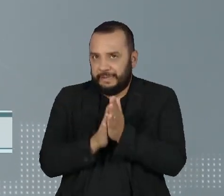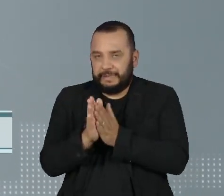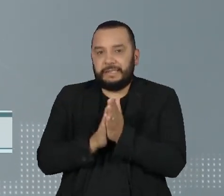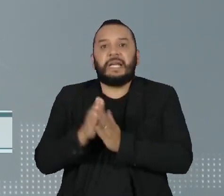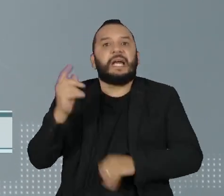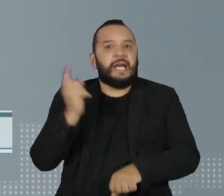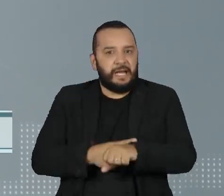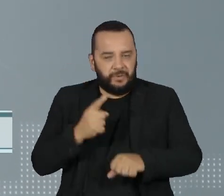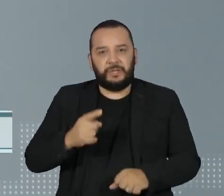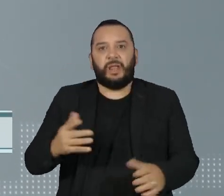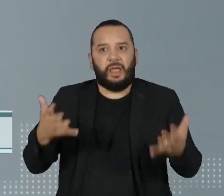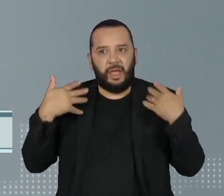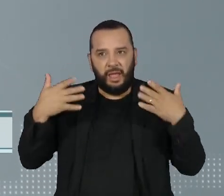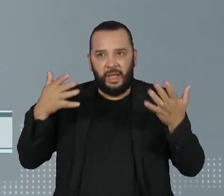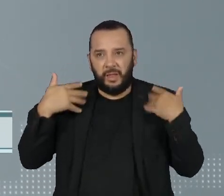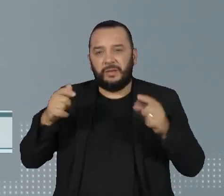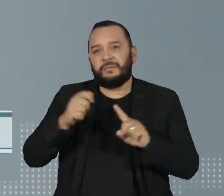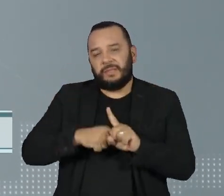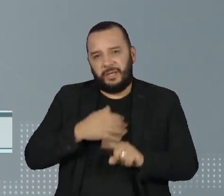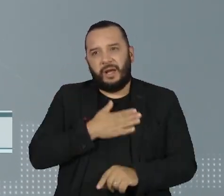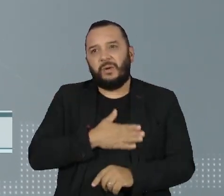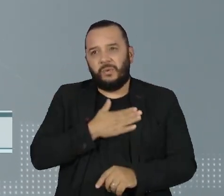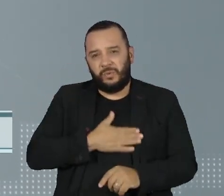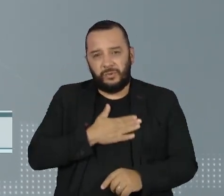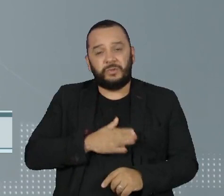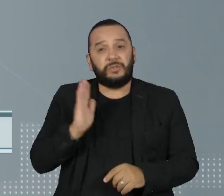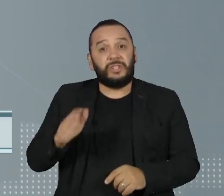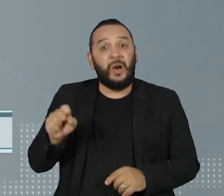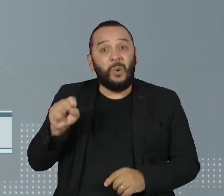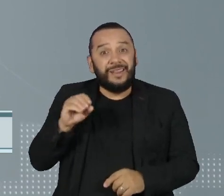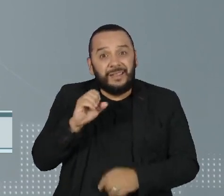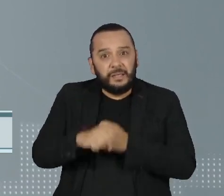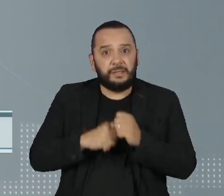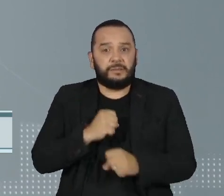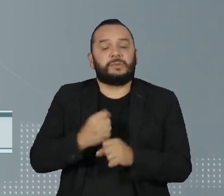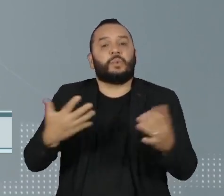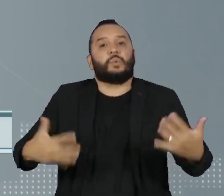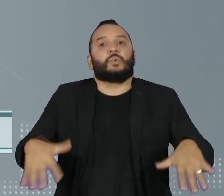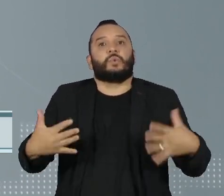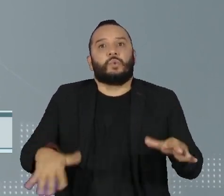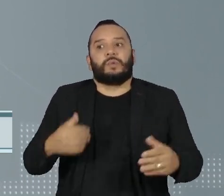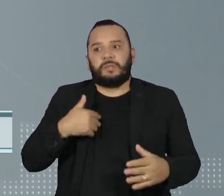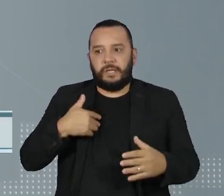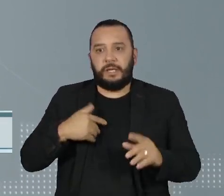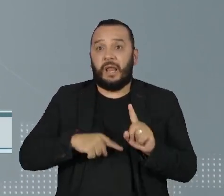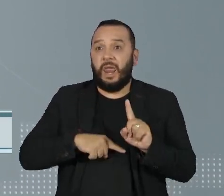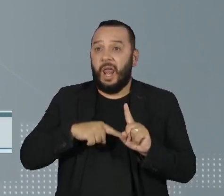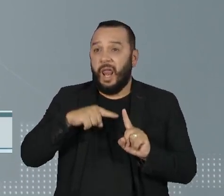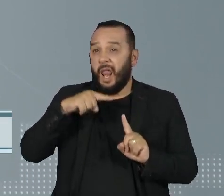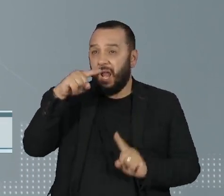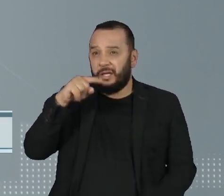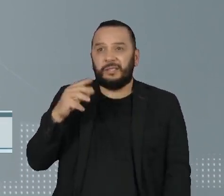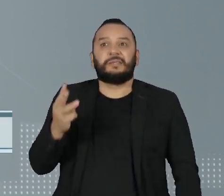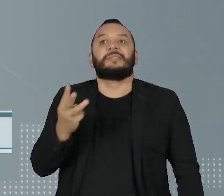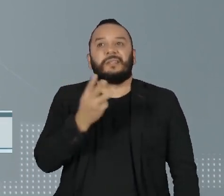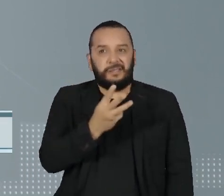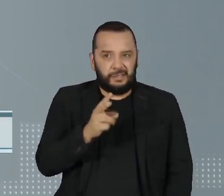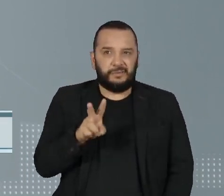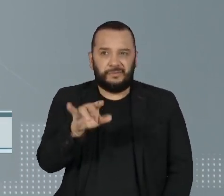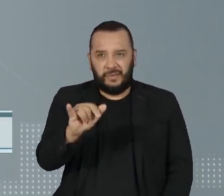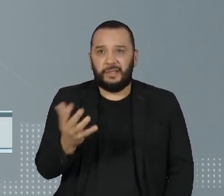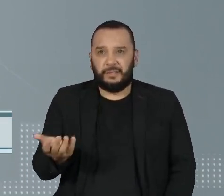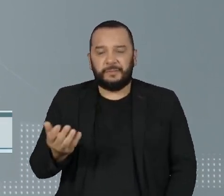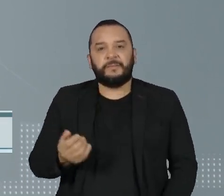recorde de calor em São Paulo para o mês de agosto dos últimos 80 anos os termômetros devem marcar 33 graus